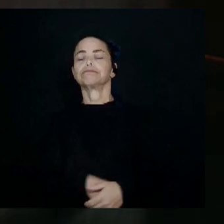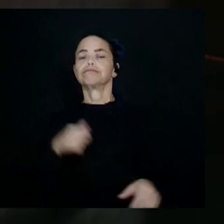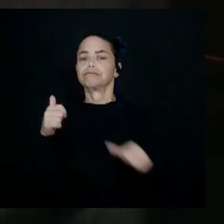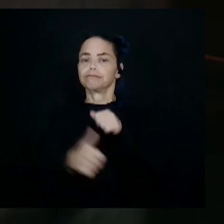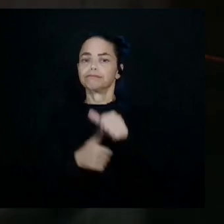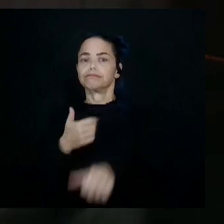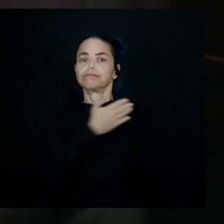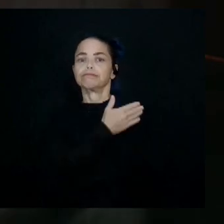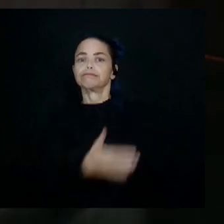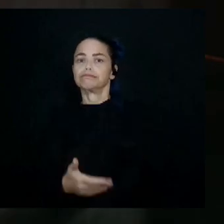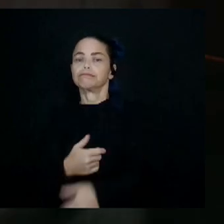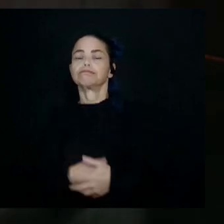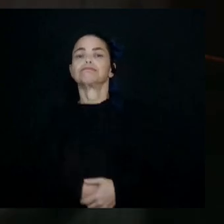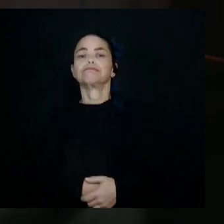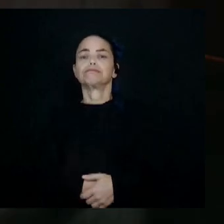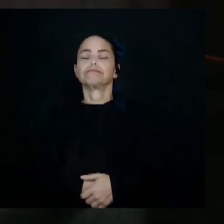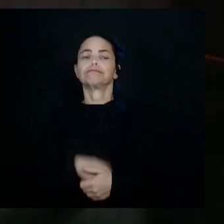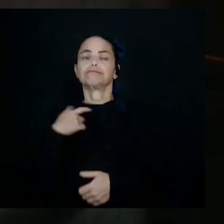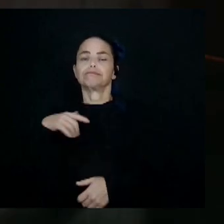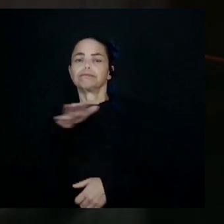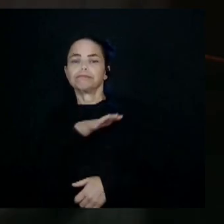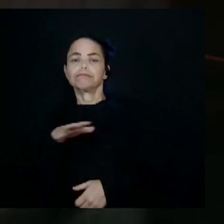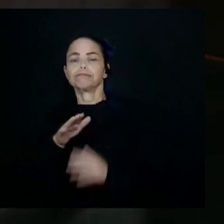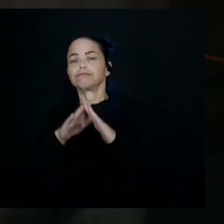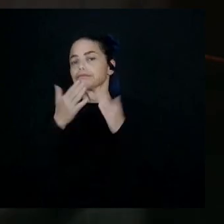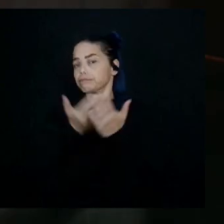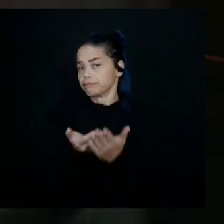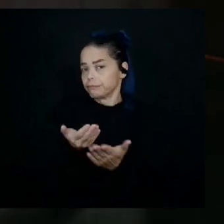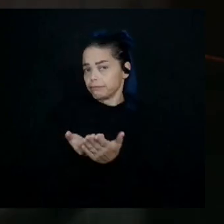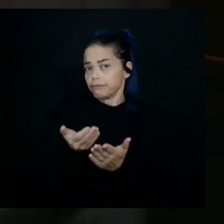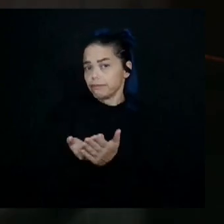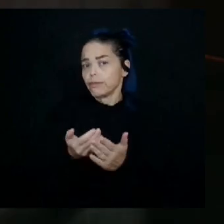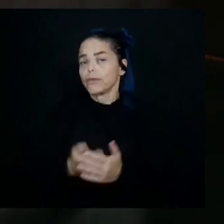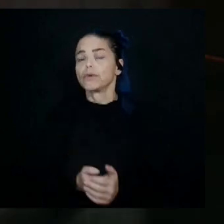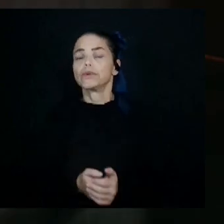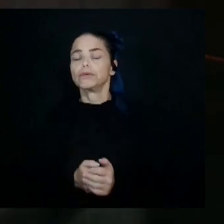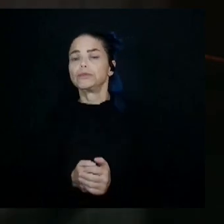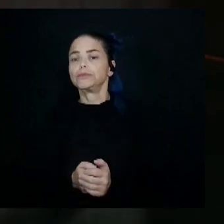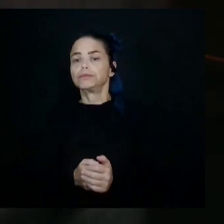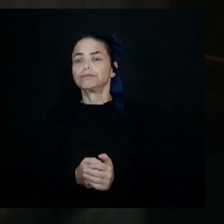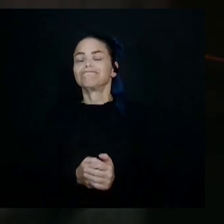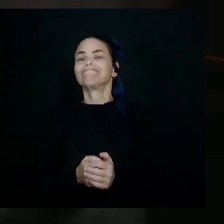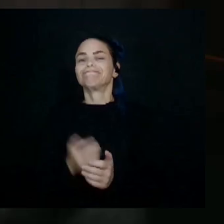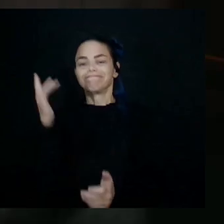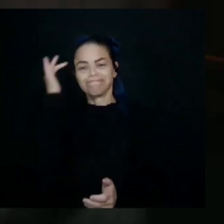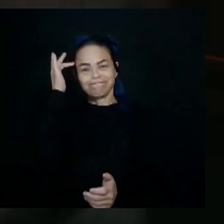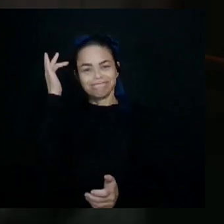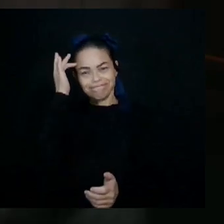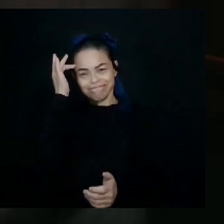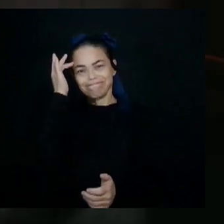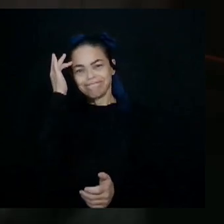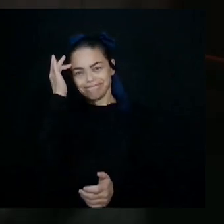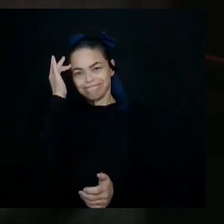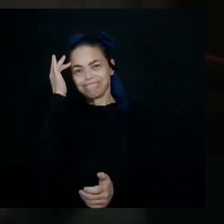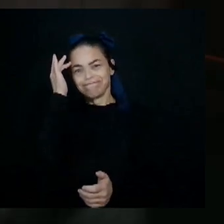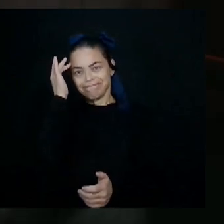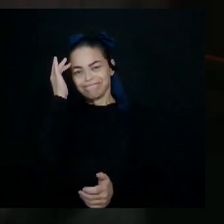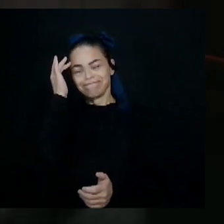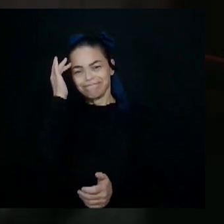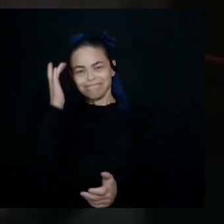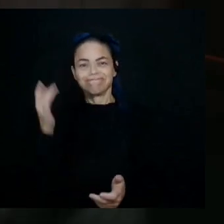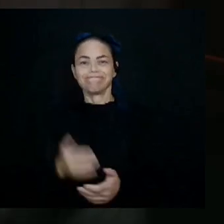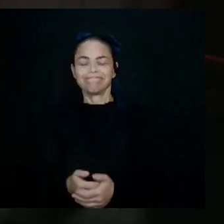comportamento, quando a gente vai para o ambiente escolar, né? Esse amadurecimento físico precoce, ele